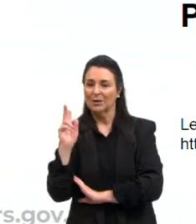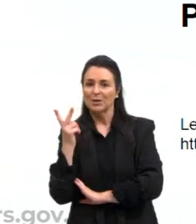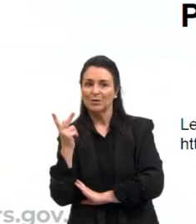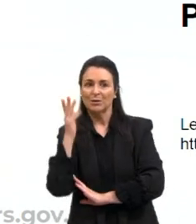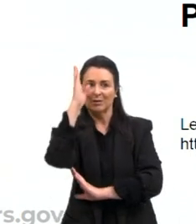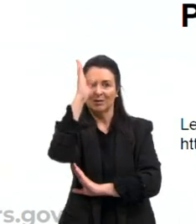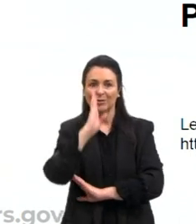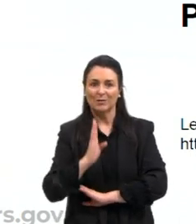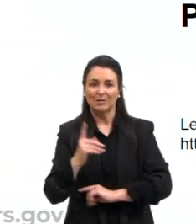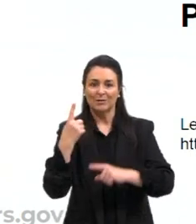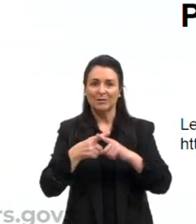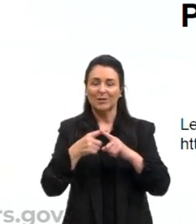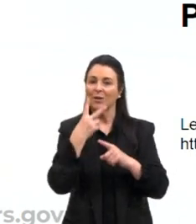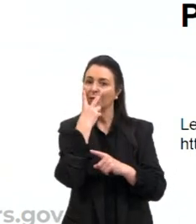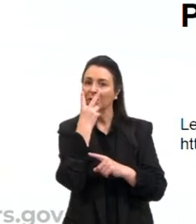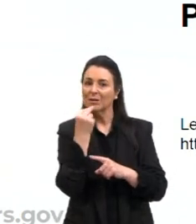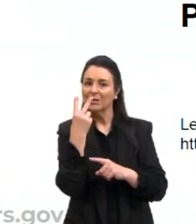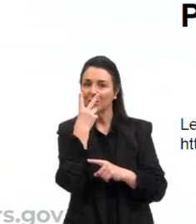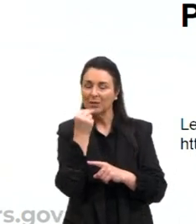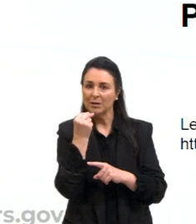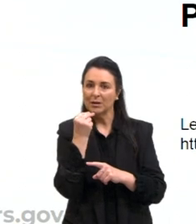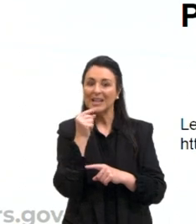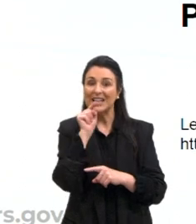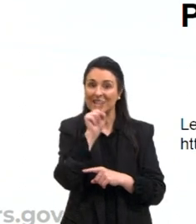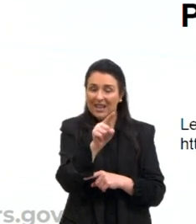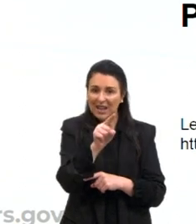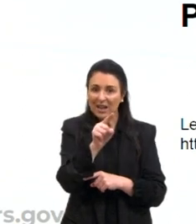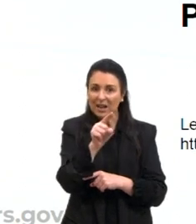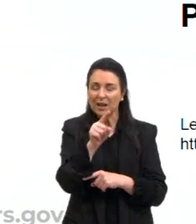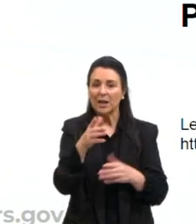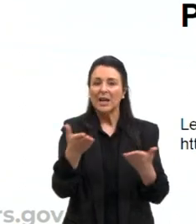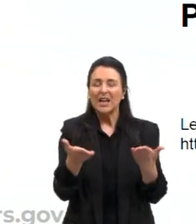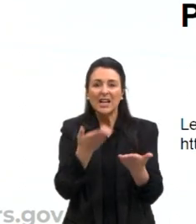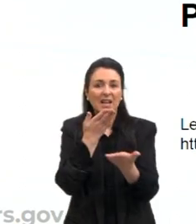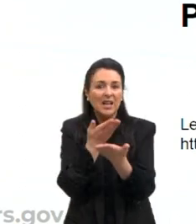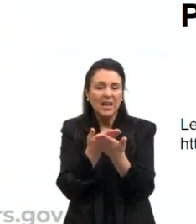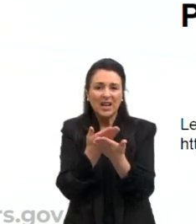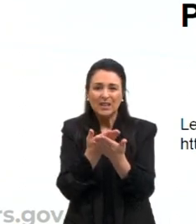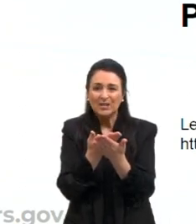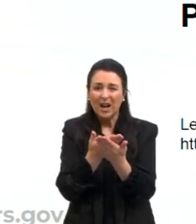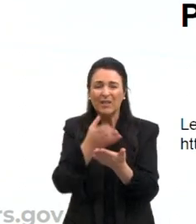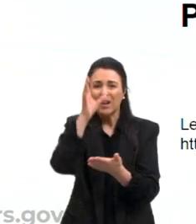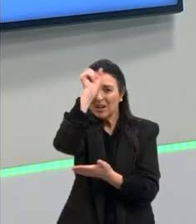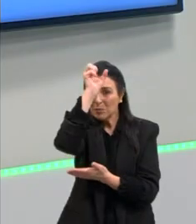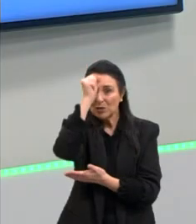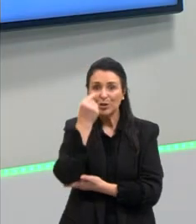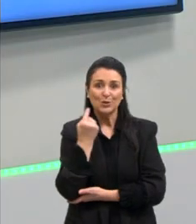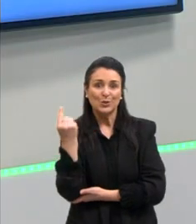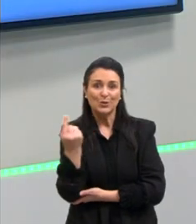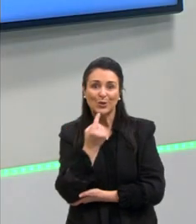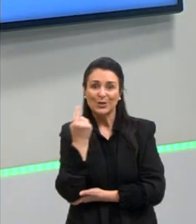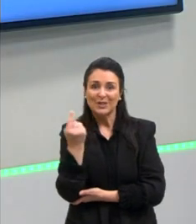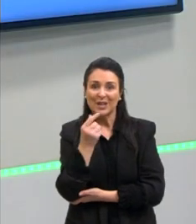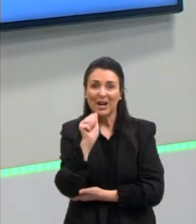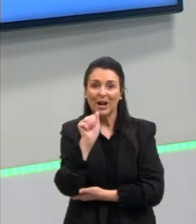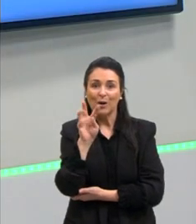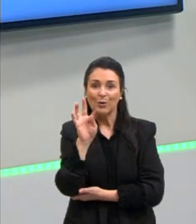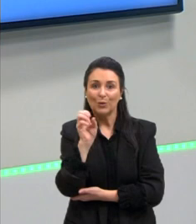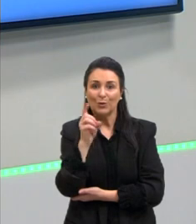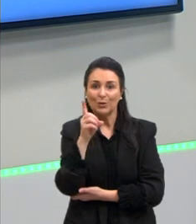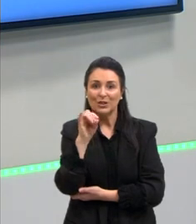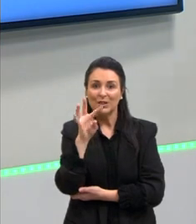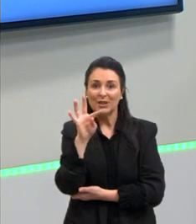porque porque é um Machado de Assis foi um cara autodidata ele aprendeu Praticamente tudo sozinho um gênio da nossa literatura